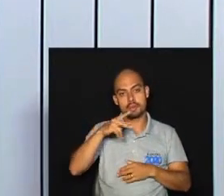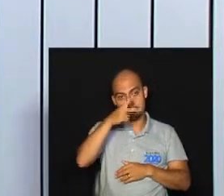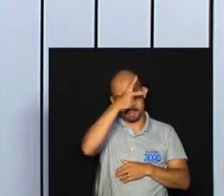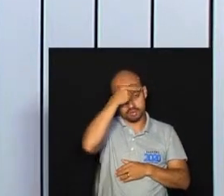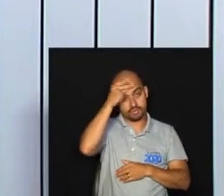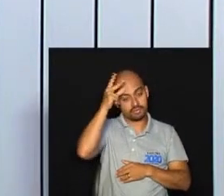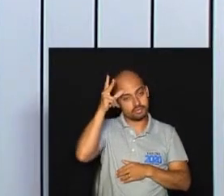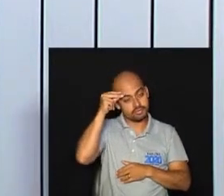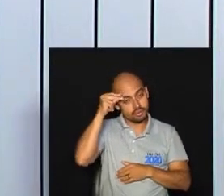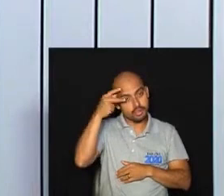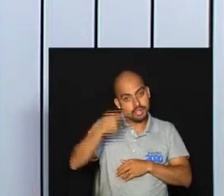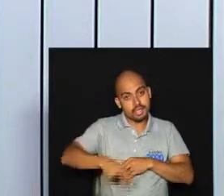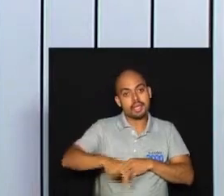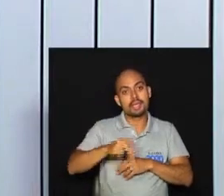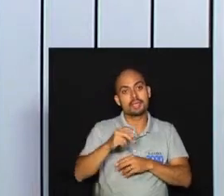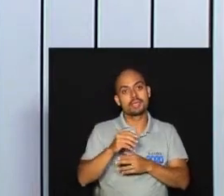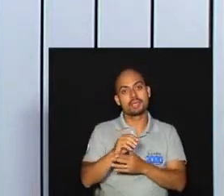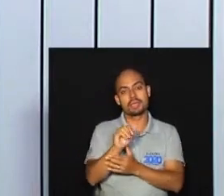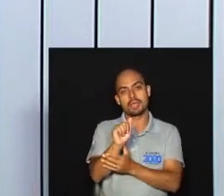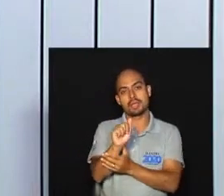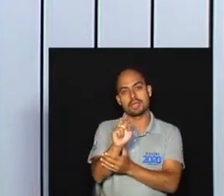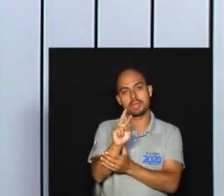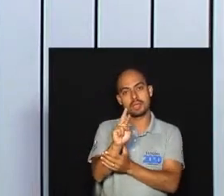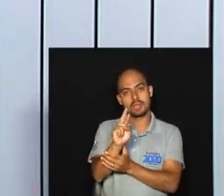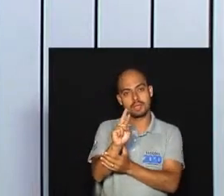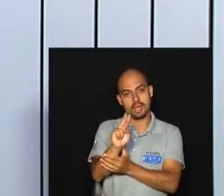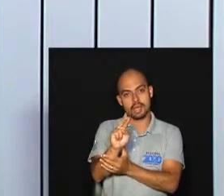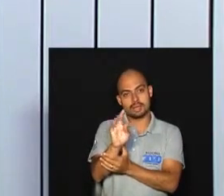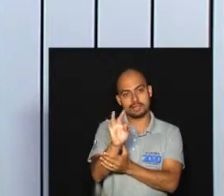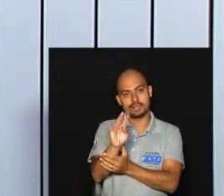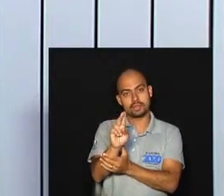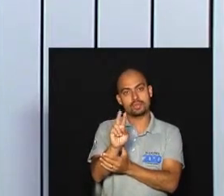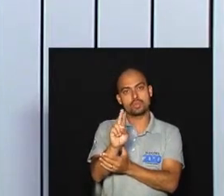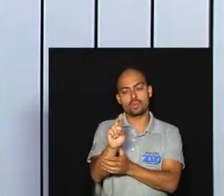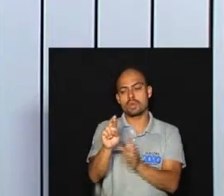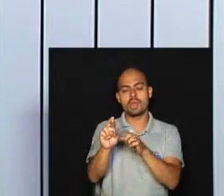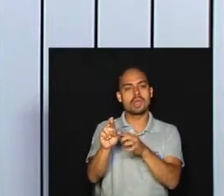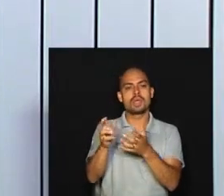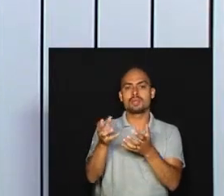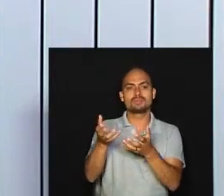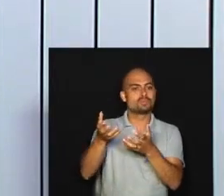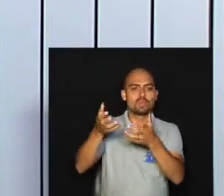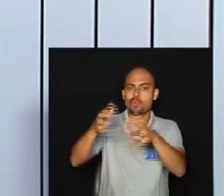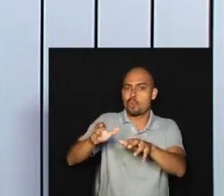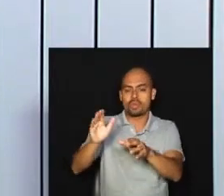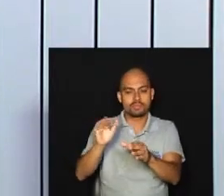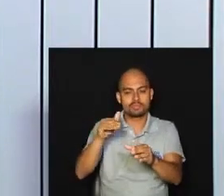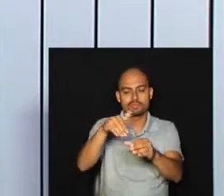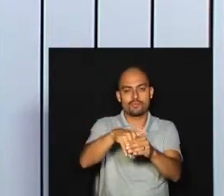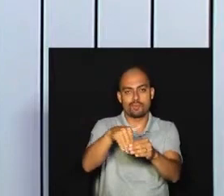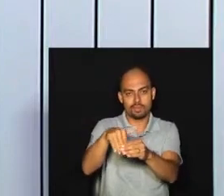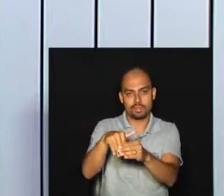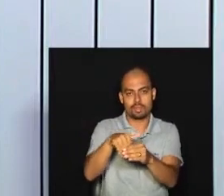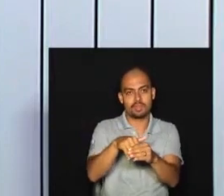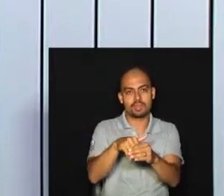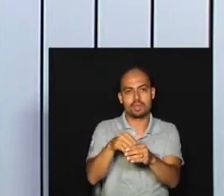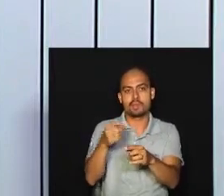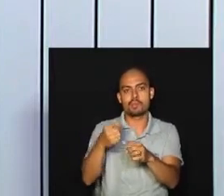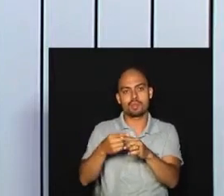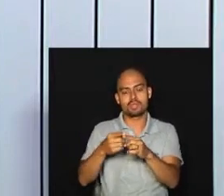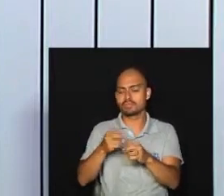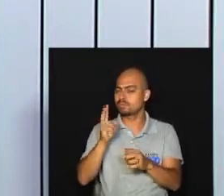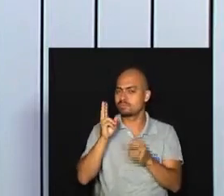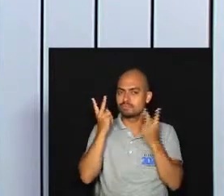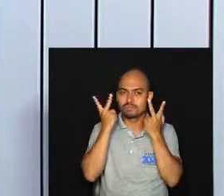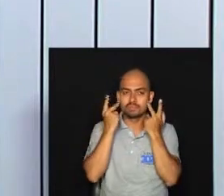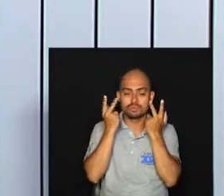o Partido Social Democrata, o Arthur Orsi, decidiu não comparecer hoje à sessão eleitoral, onde habitualmente ele